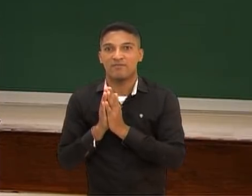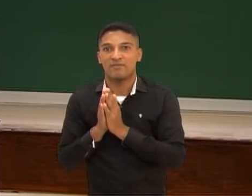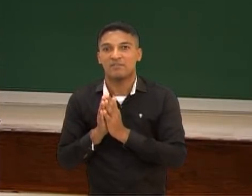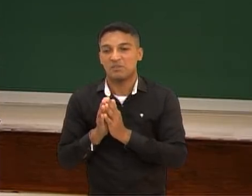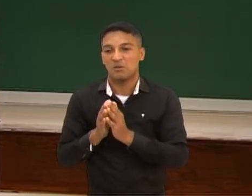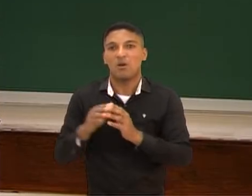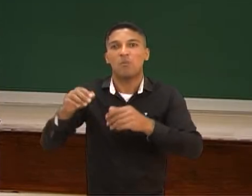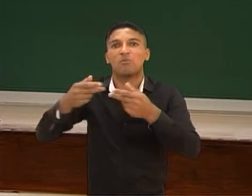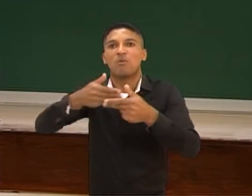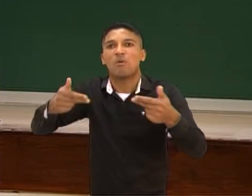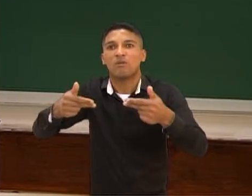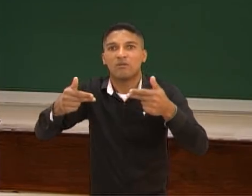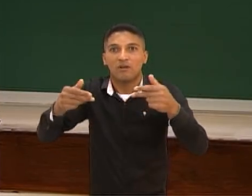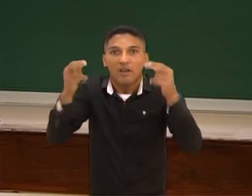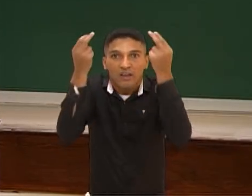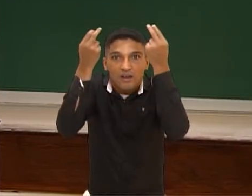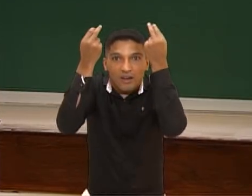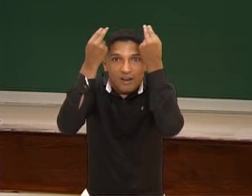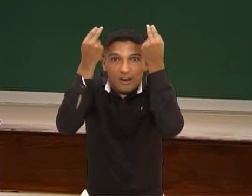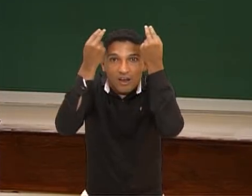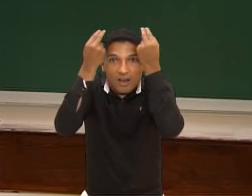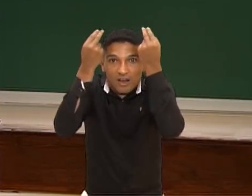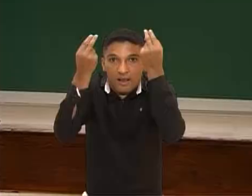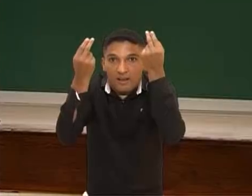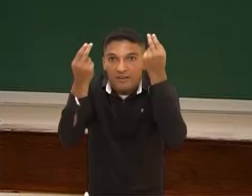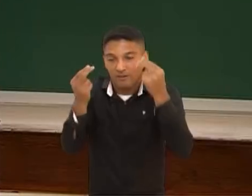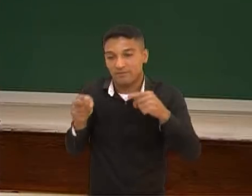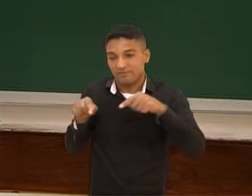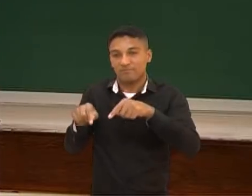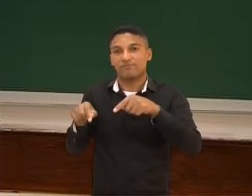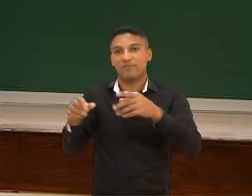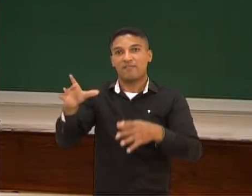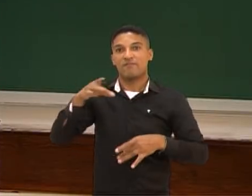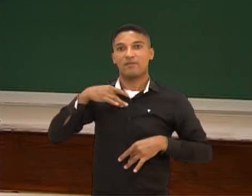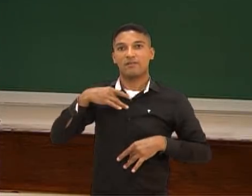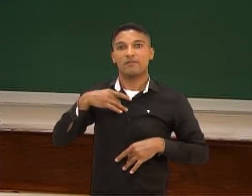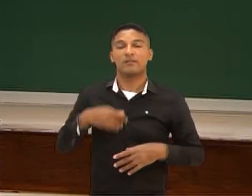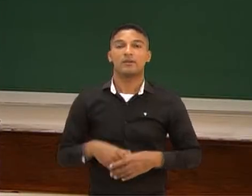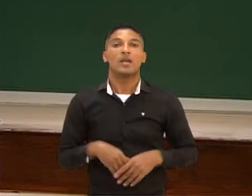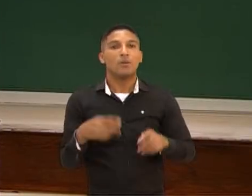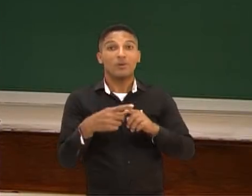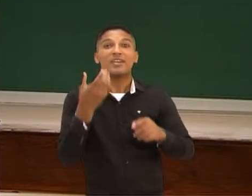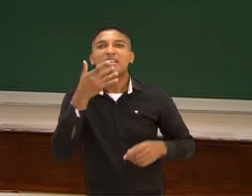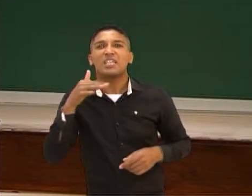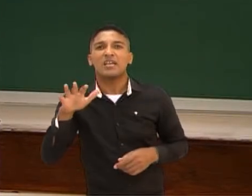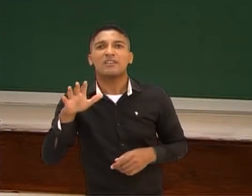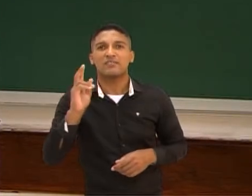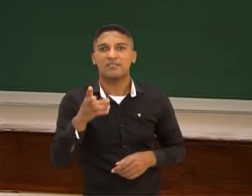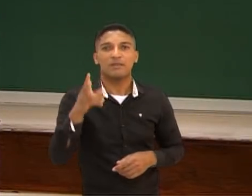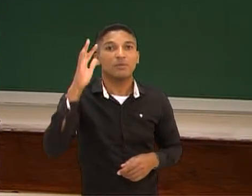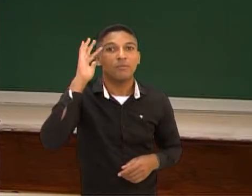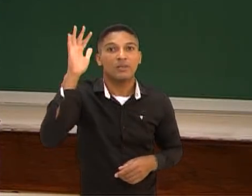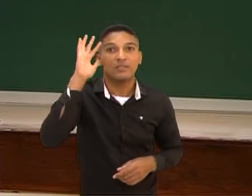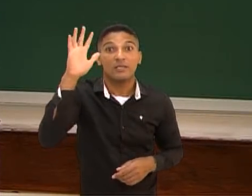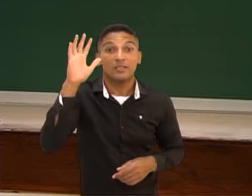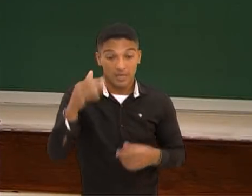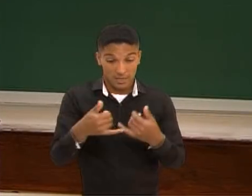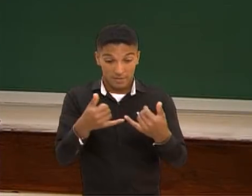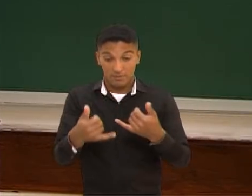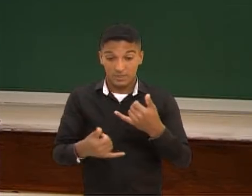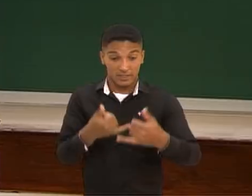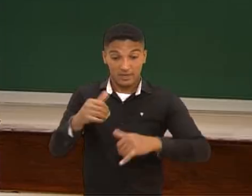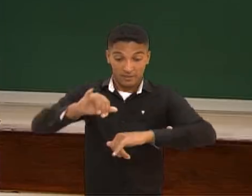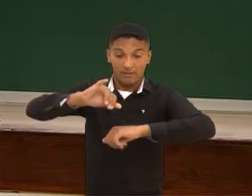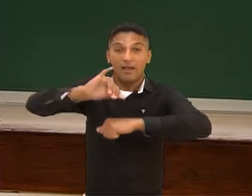frase. Né? Então, atribuiu vida, já que para a maioria das crianças os brinquedos têm vida, né? Eles brincam como